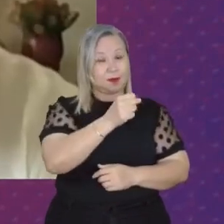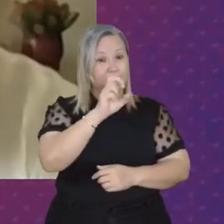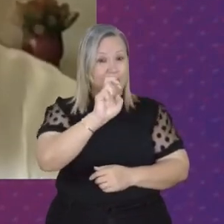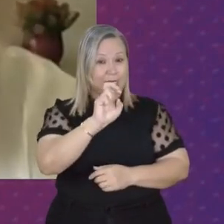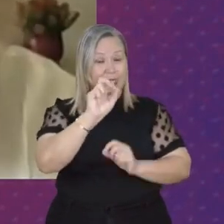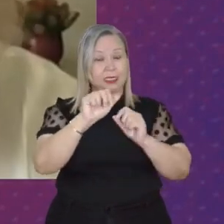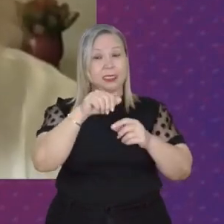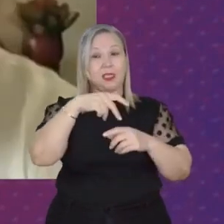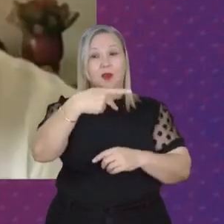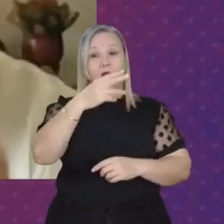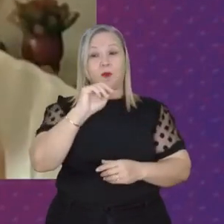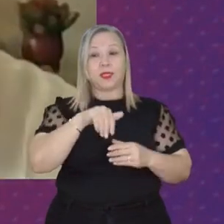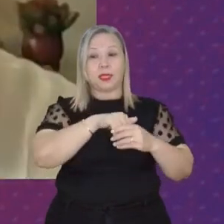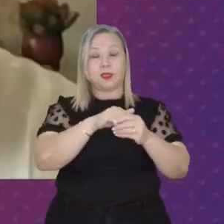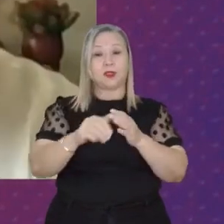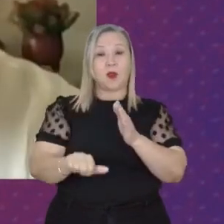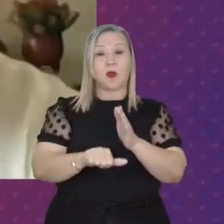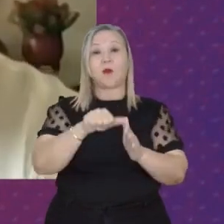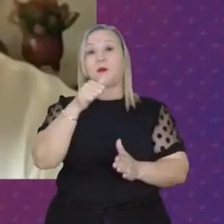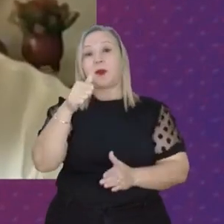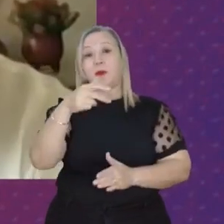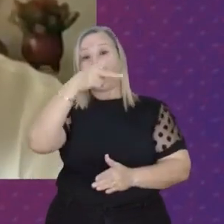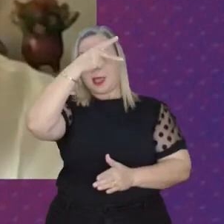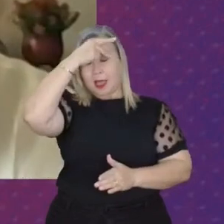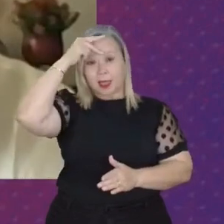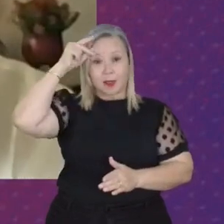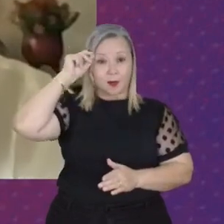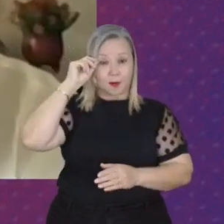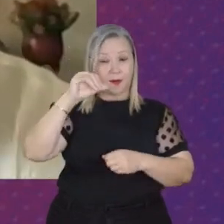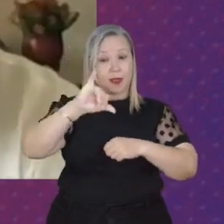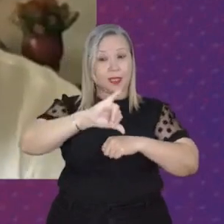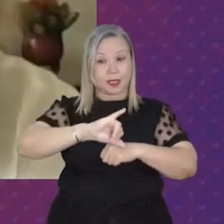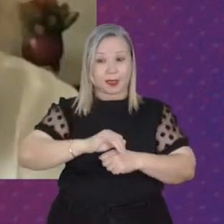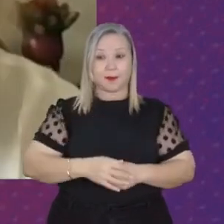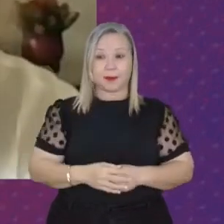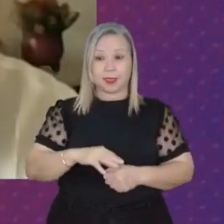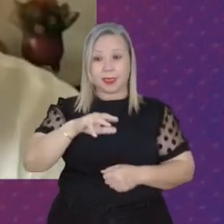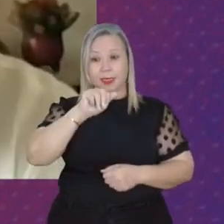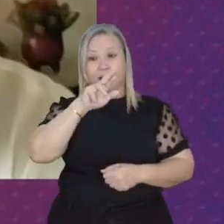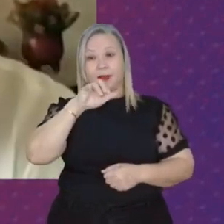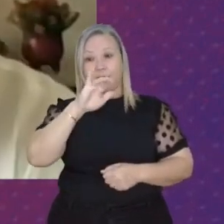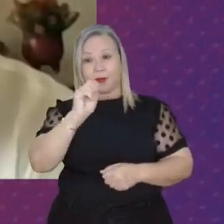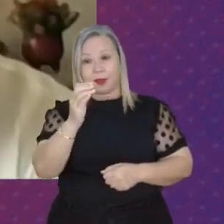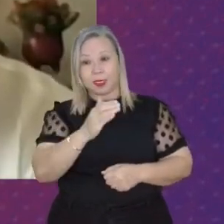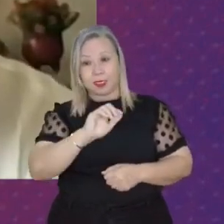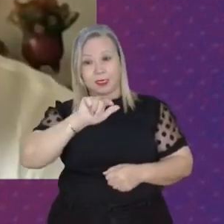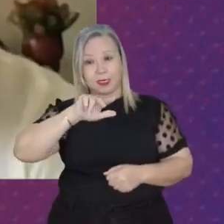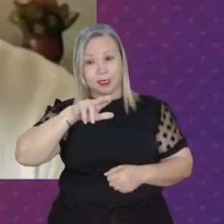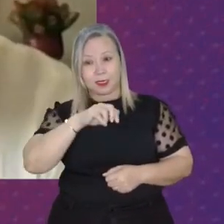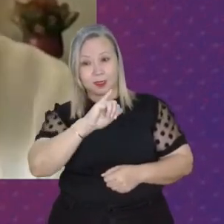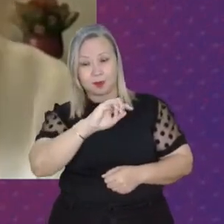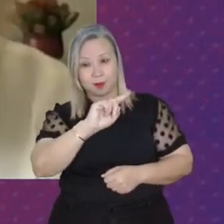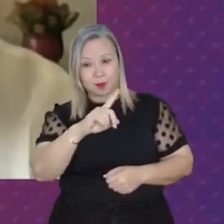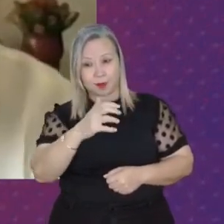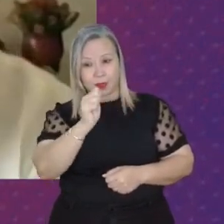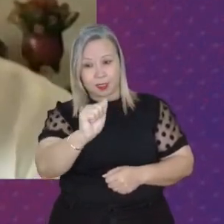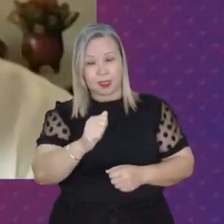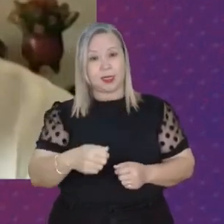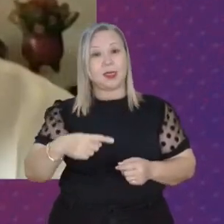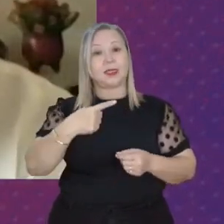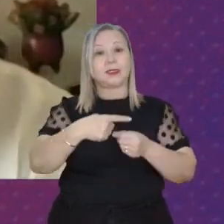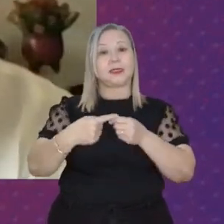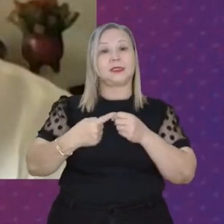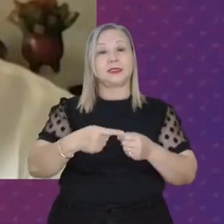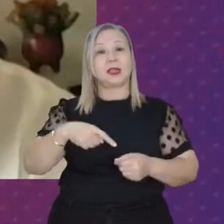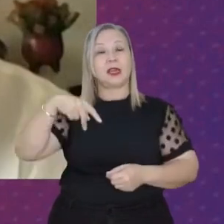1985, o PT elegeu a sua primeira prefeita de capital, a Maria Luísa Fontanelli, na cidade de